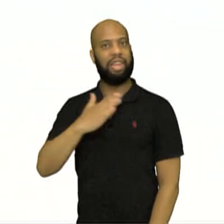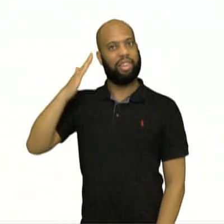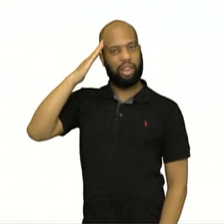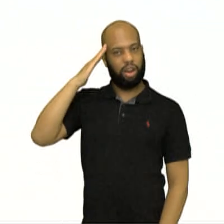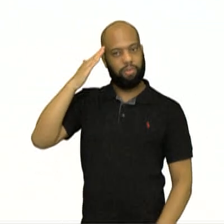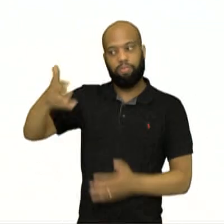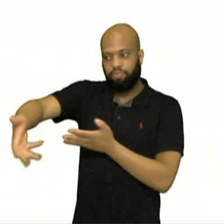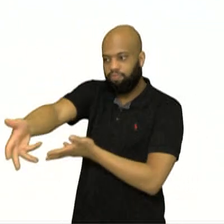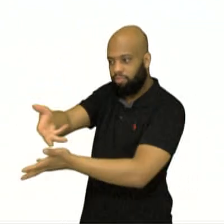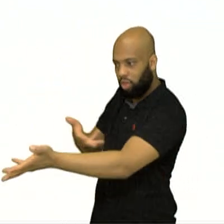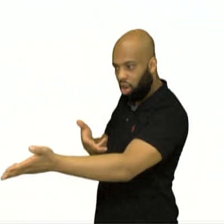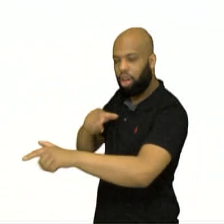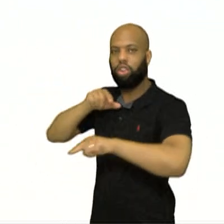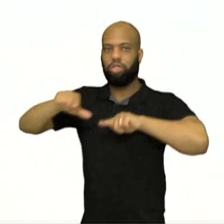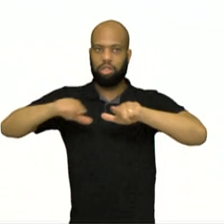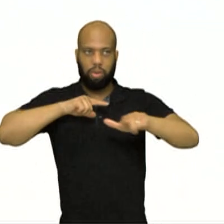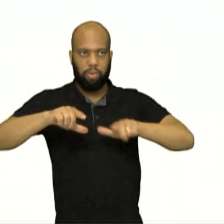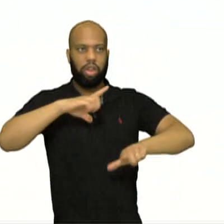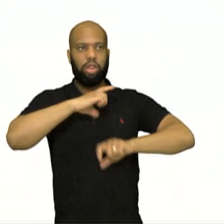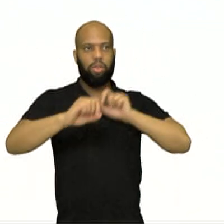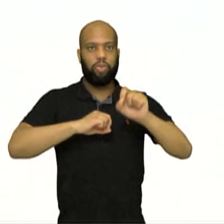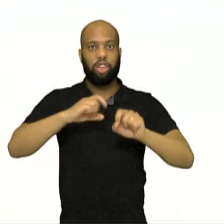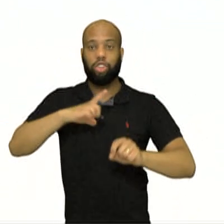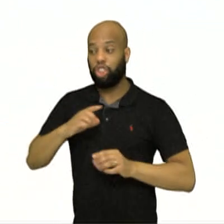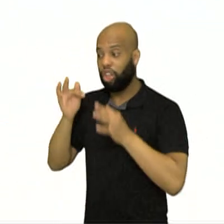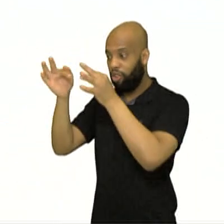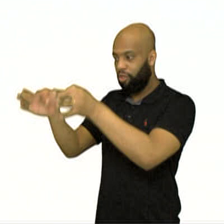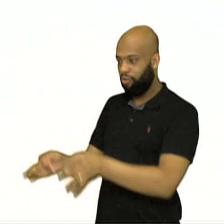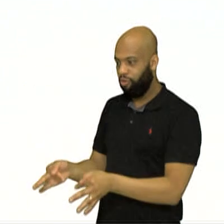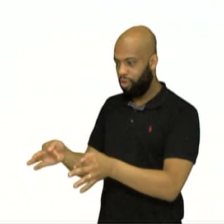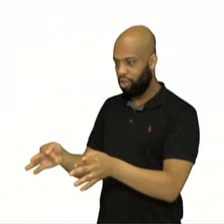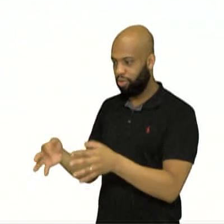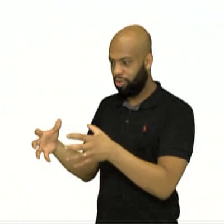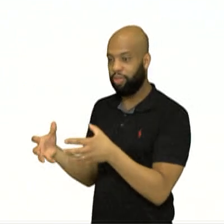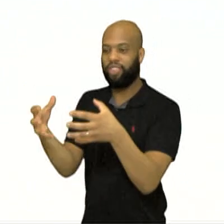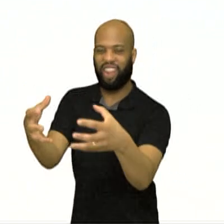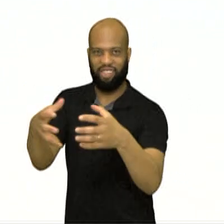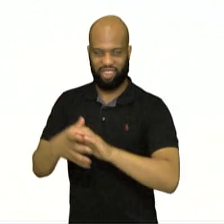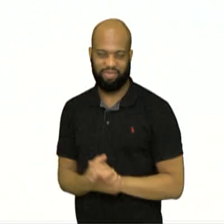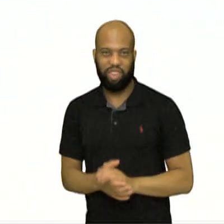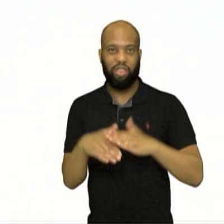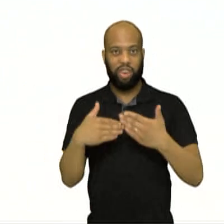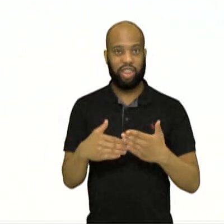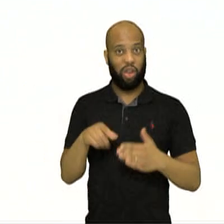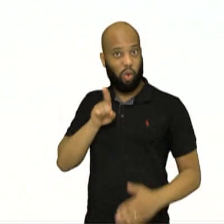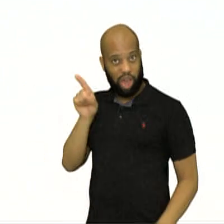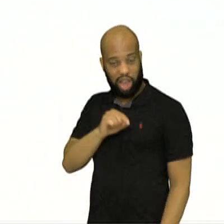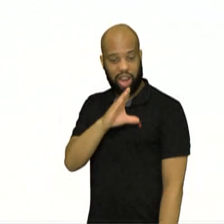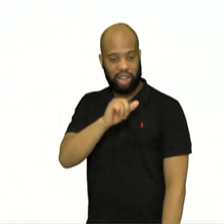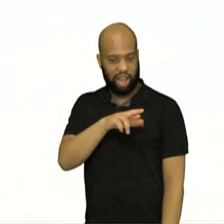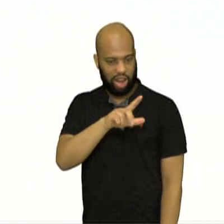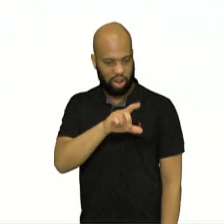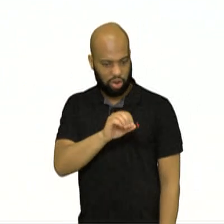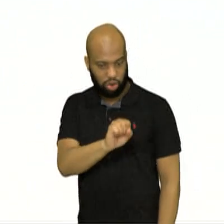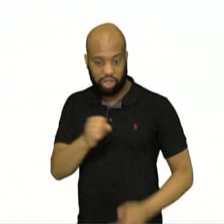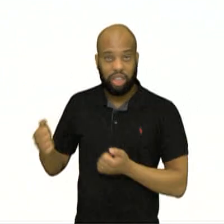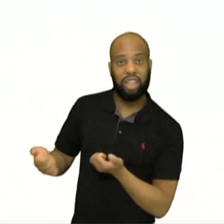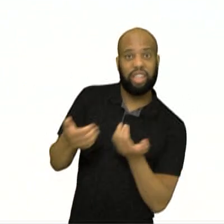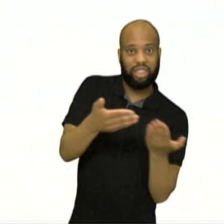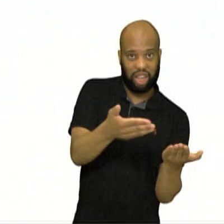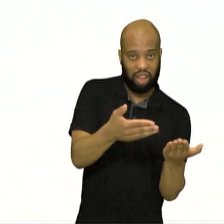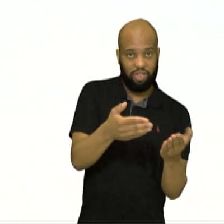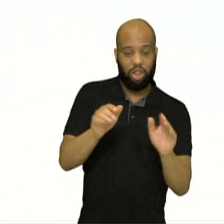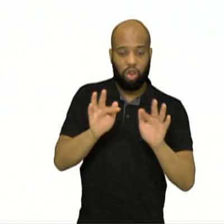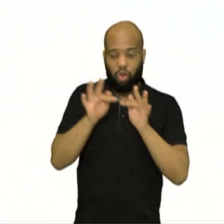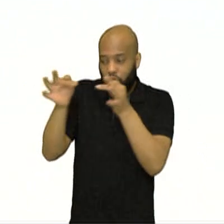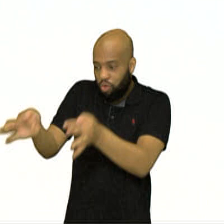né, ele recebia um feudo. Então Carlos Magno dava um feudo em troca desses serviços para tais nobres. E